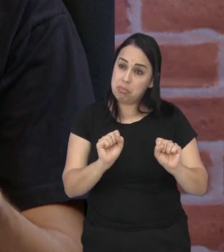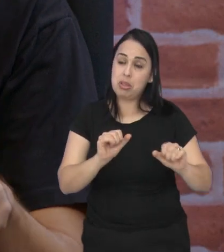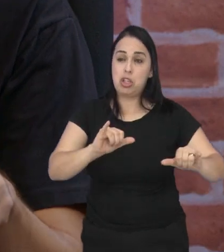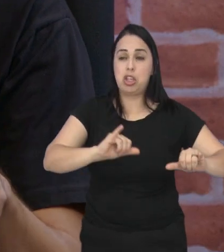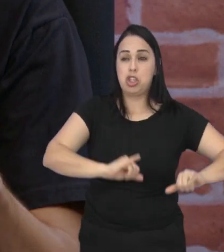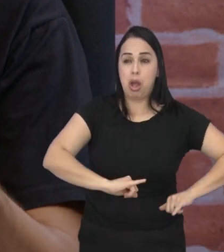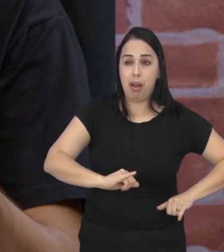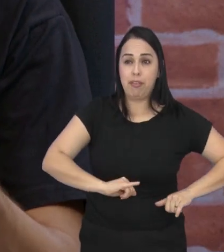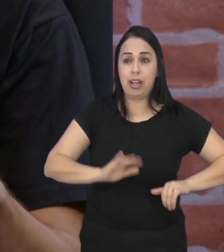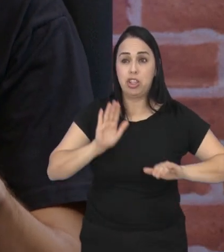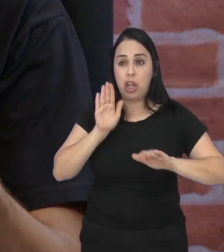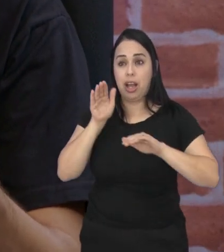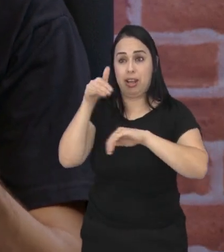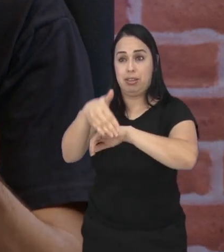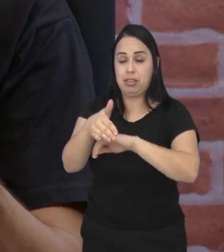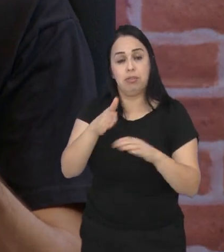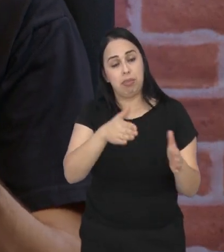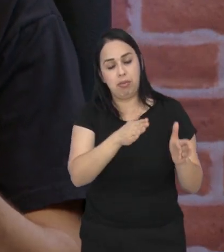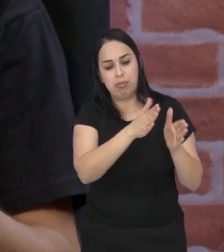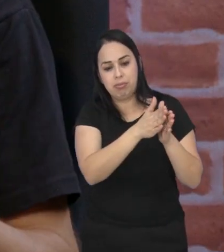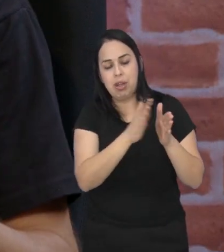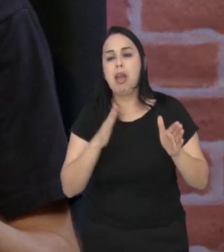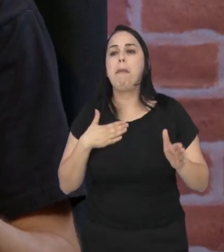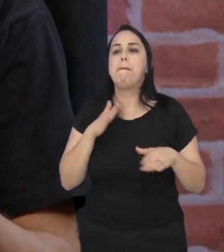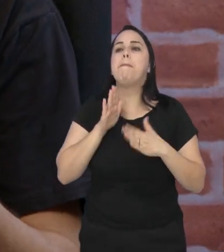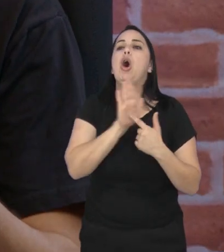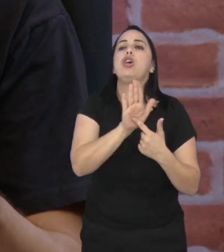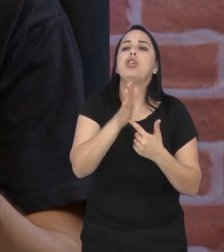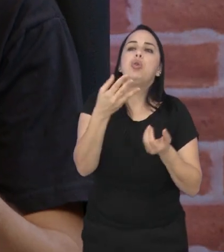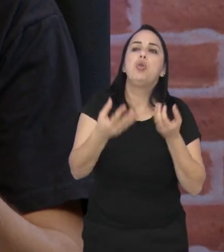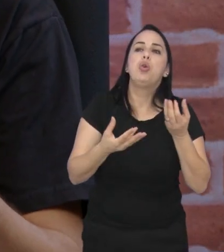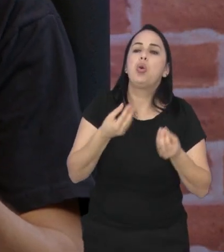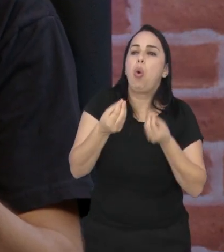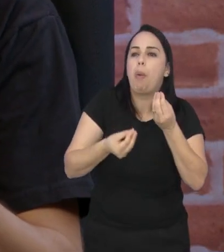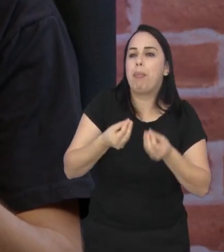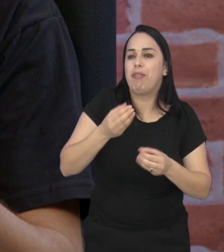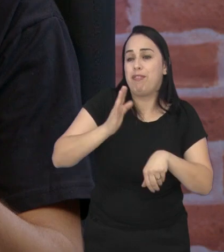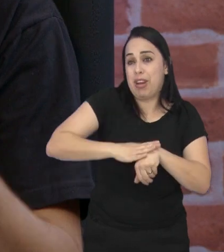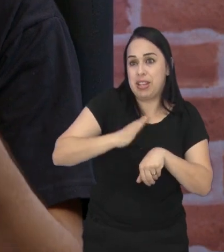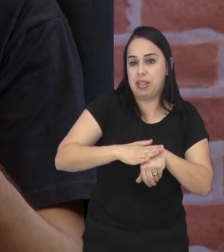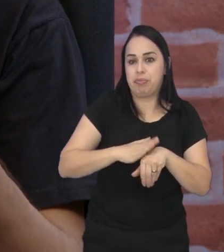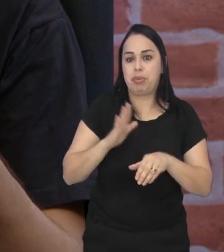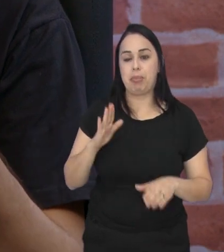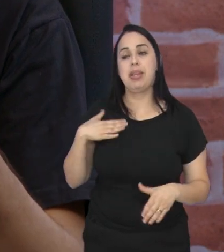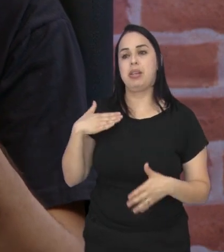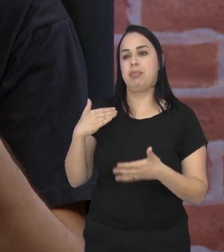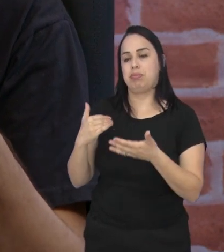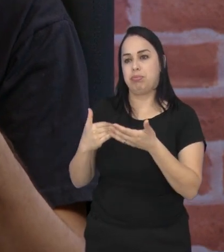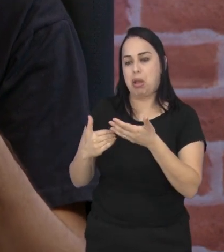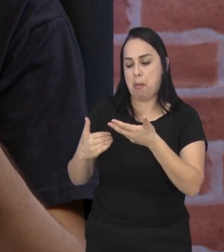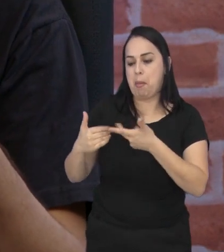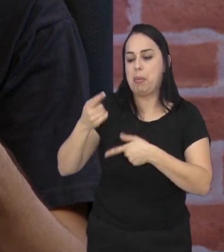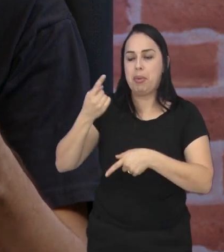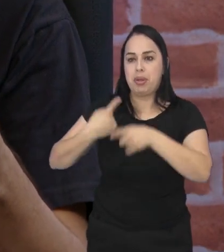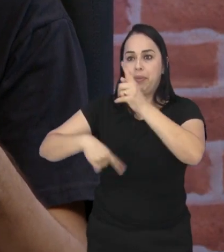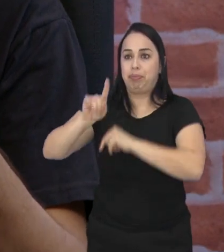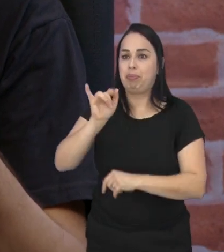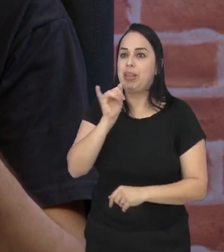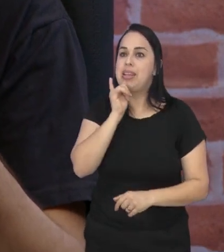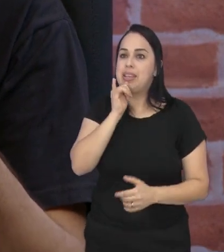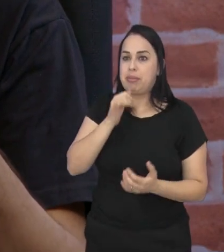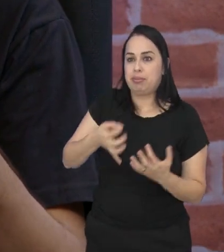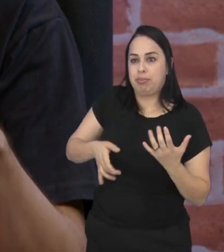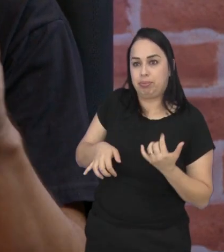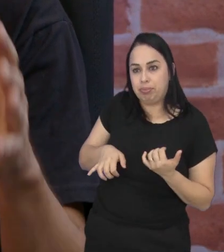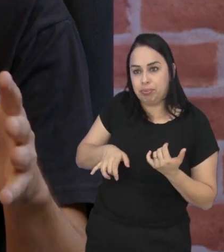de sofrimento, de dor e ir direto ao resultado, vamos fazer desse jeito? Mas, assim, eu estou evoluindo. A